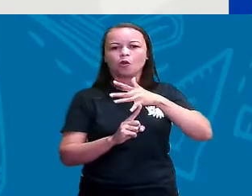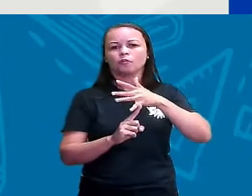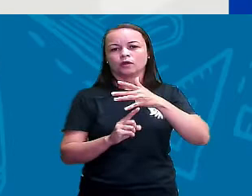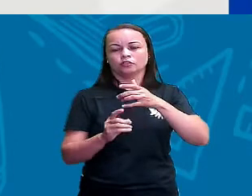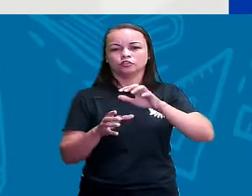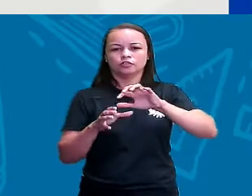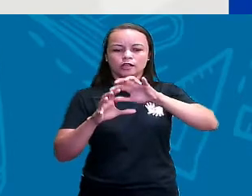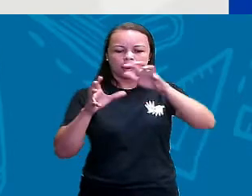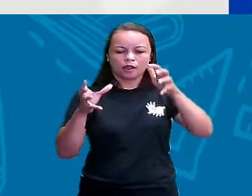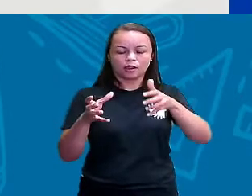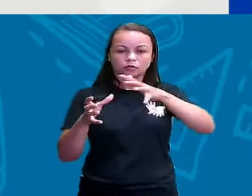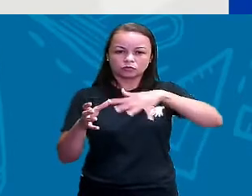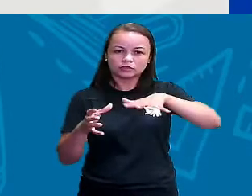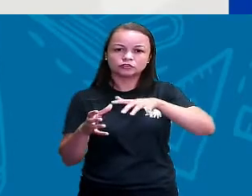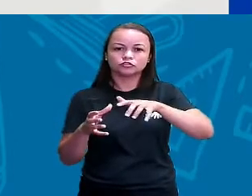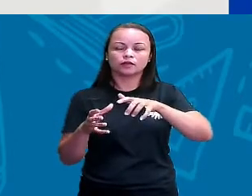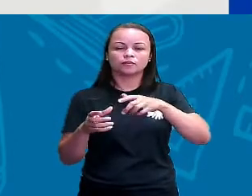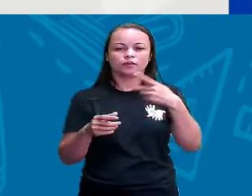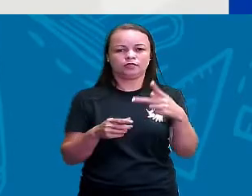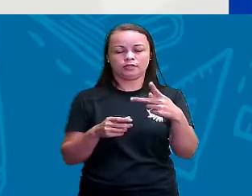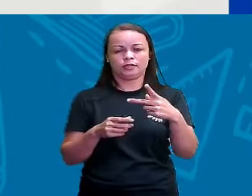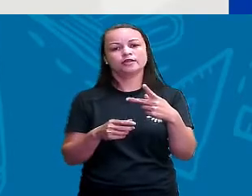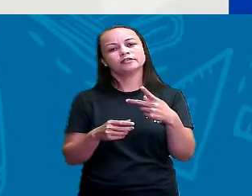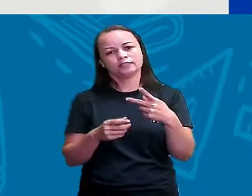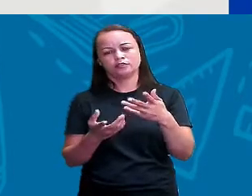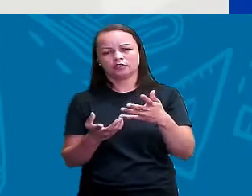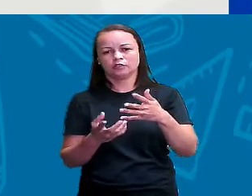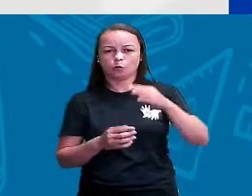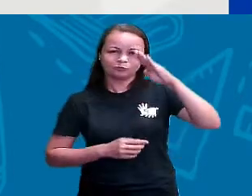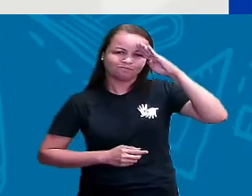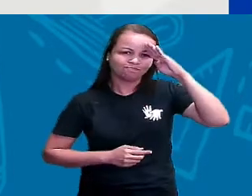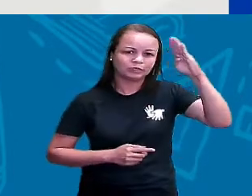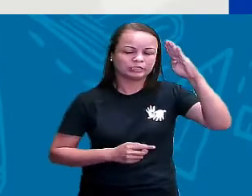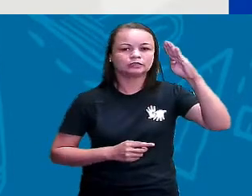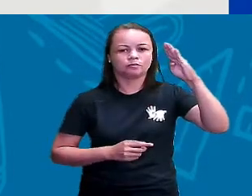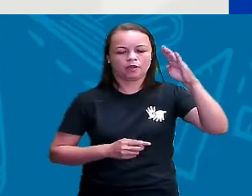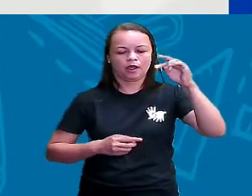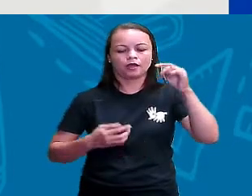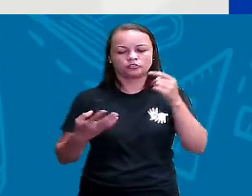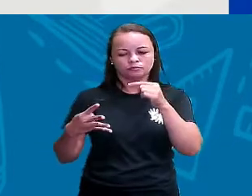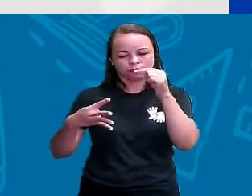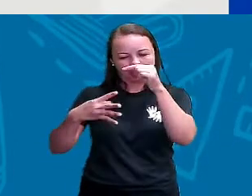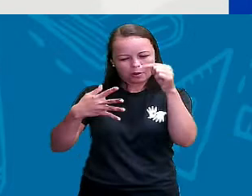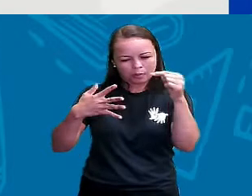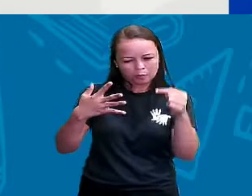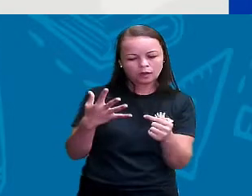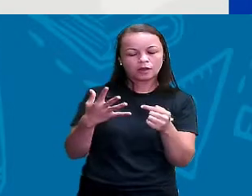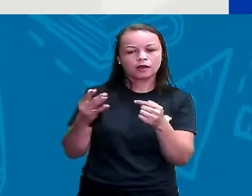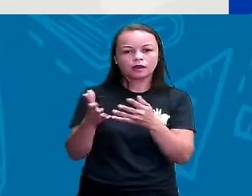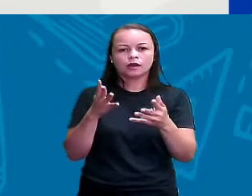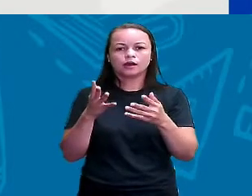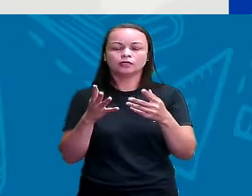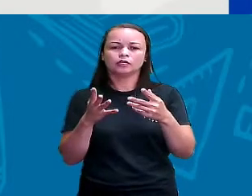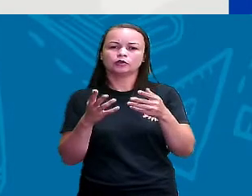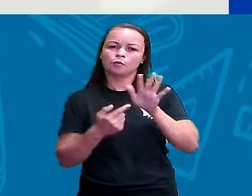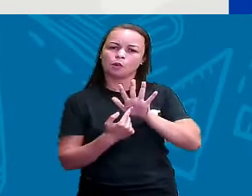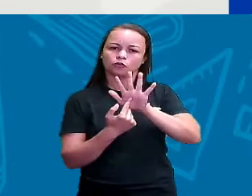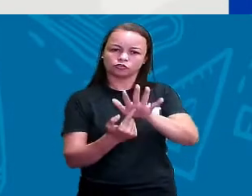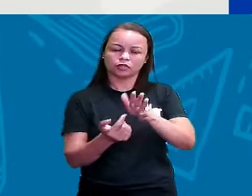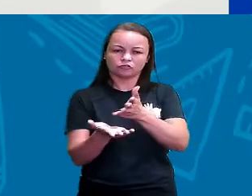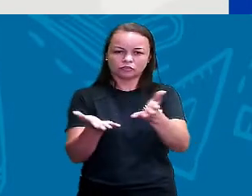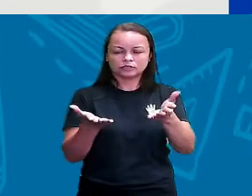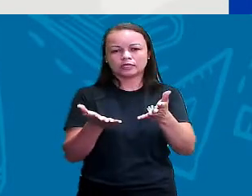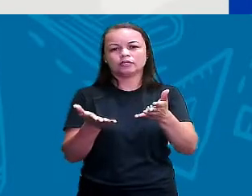esses, digamos que seriam os principais, tá certo? Eu quis trazer para vocês para mostrar o quanto o nosso país